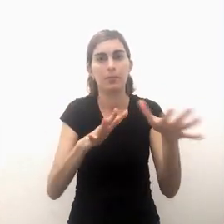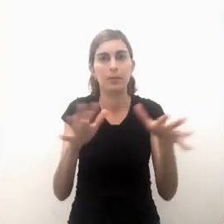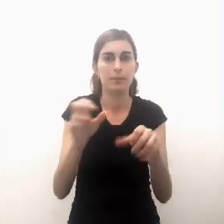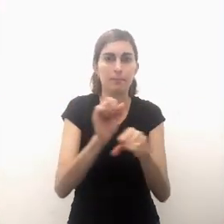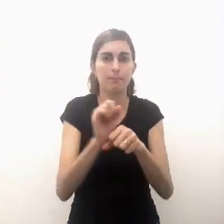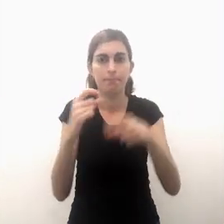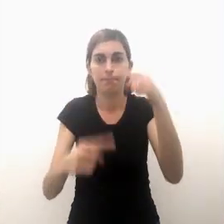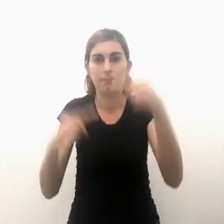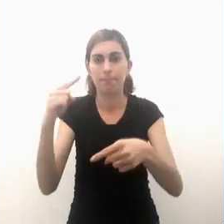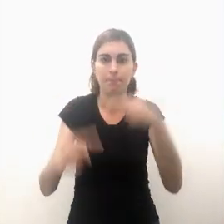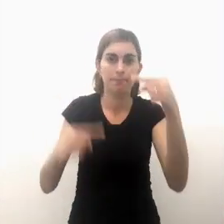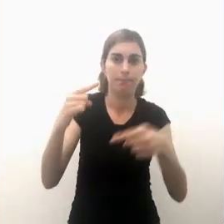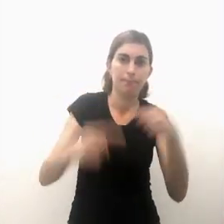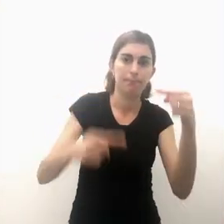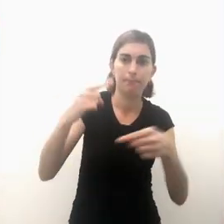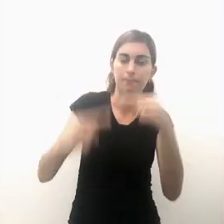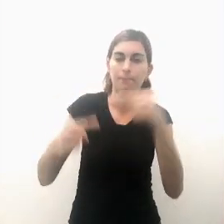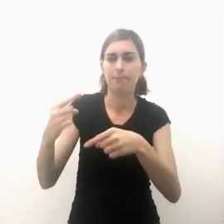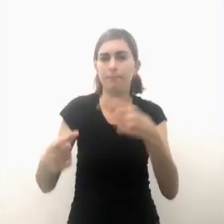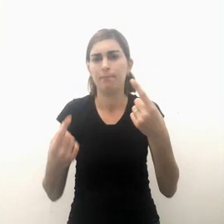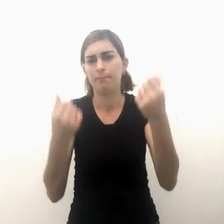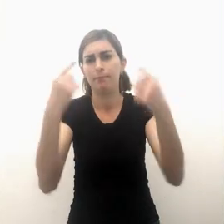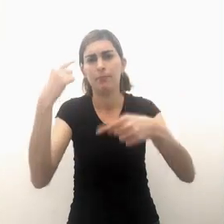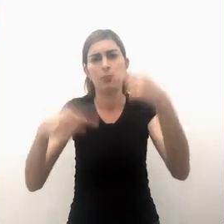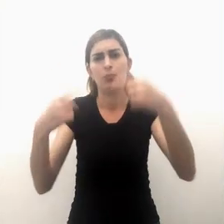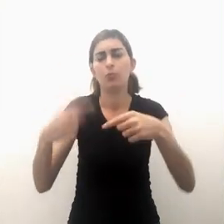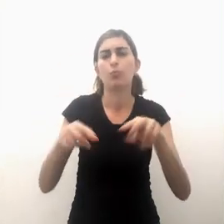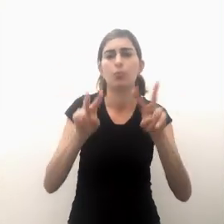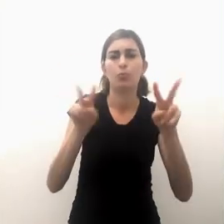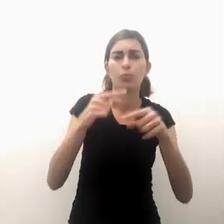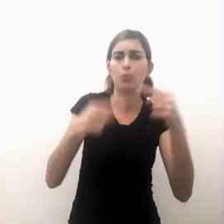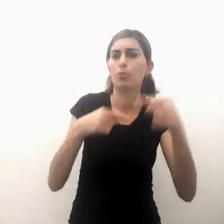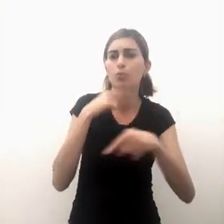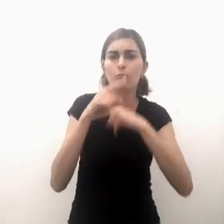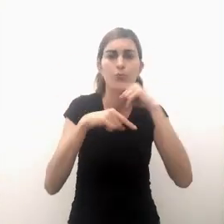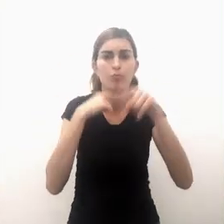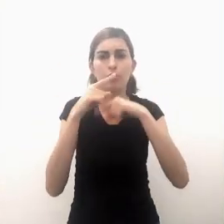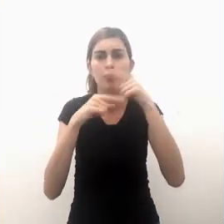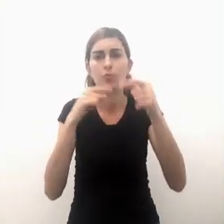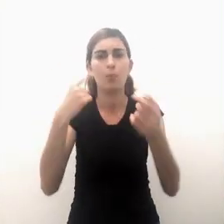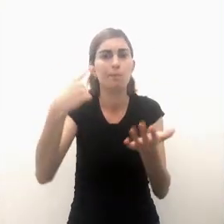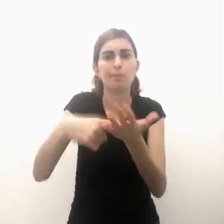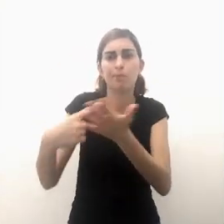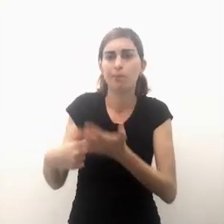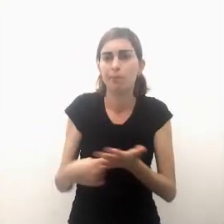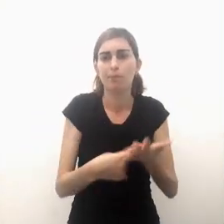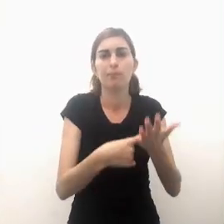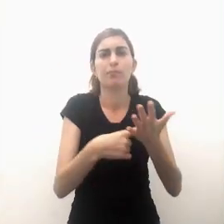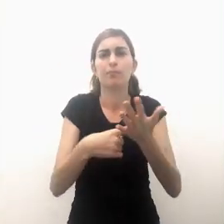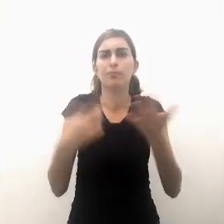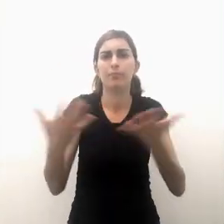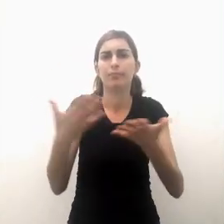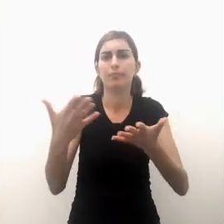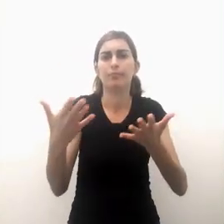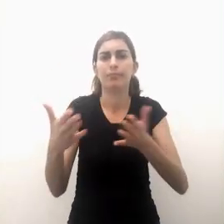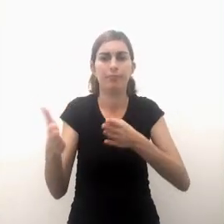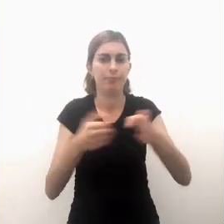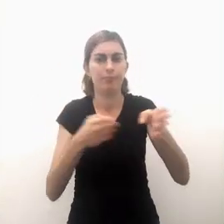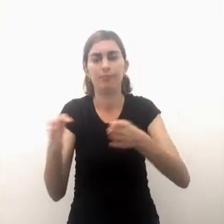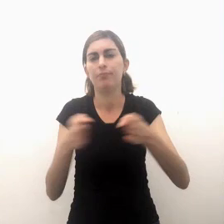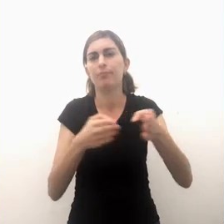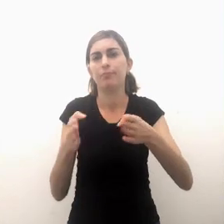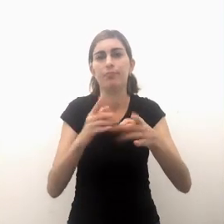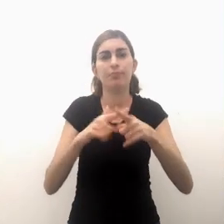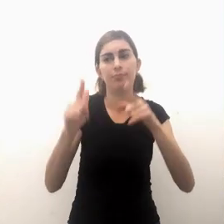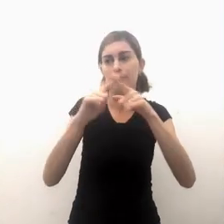estão em pé de guerra, né? Estão em crise ali política, porque não dá para se firmar um acordo diante